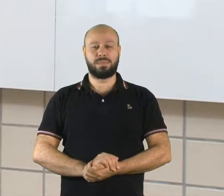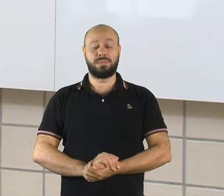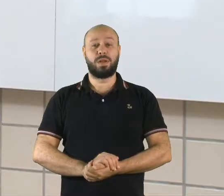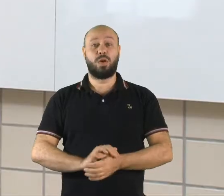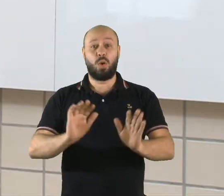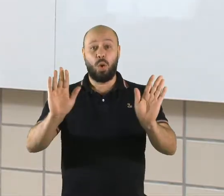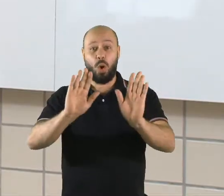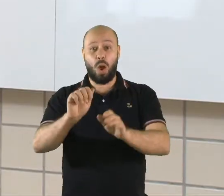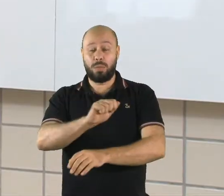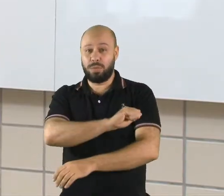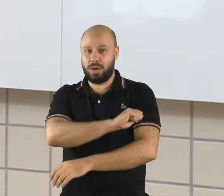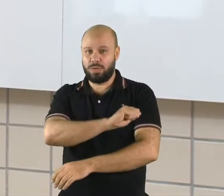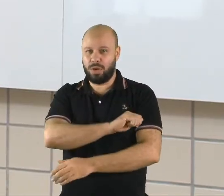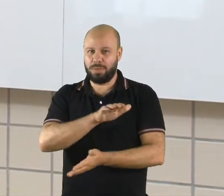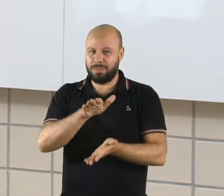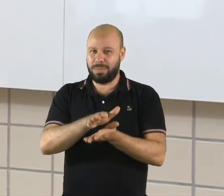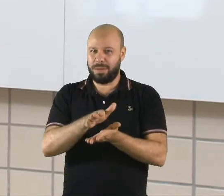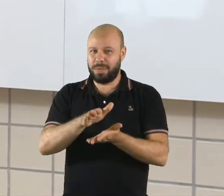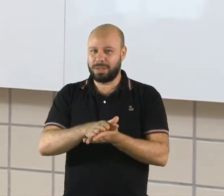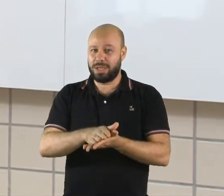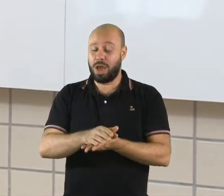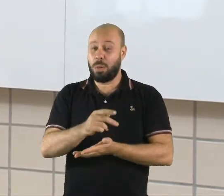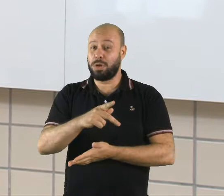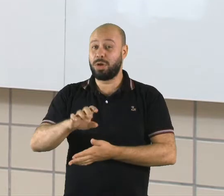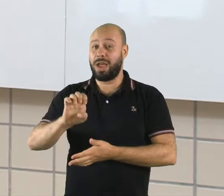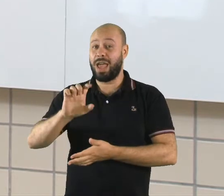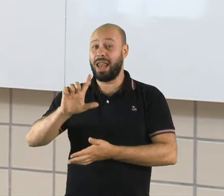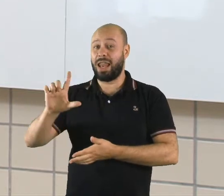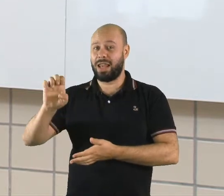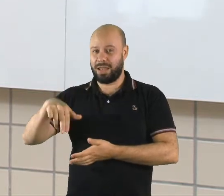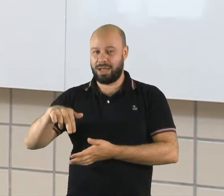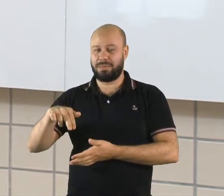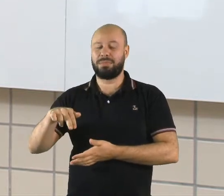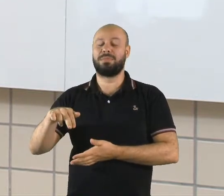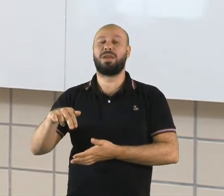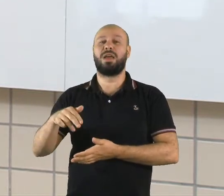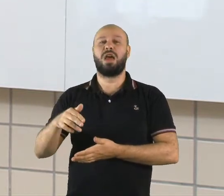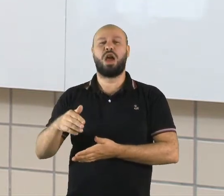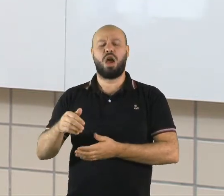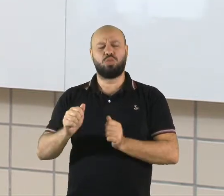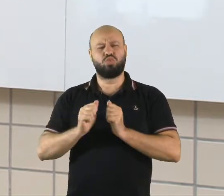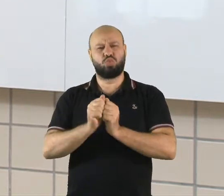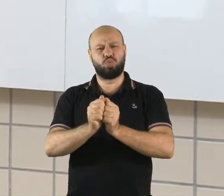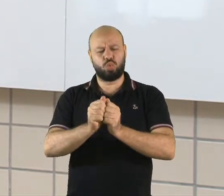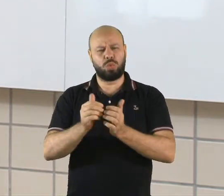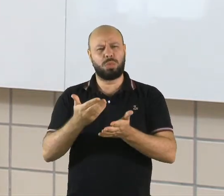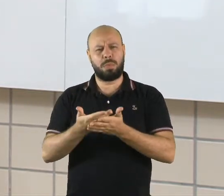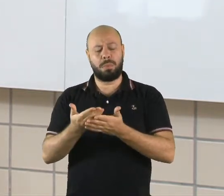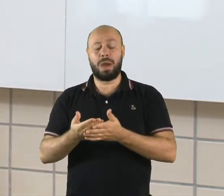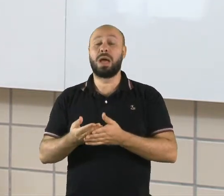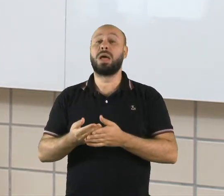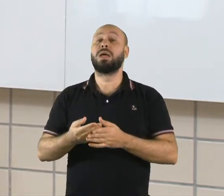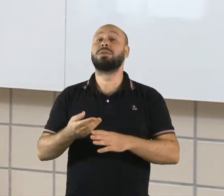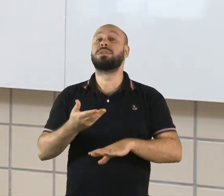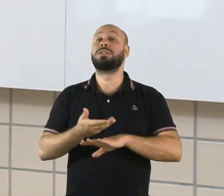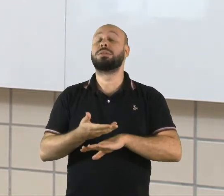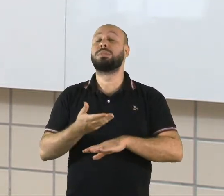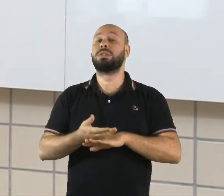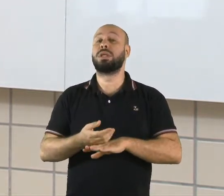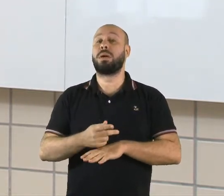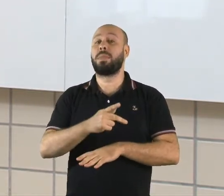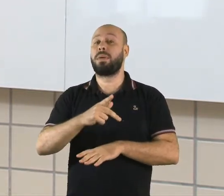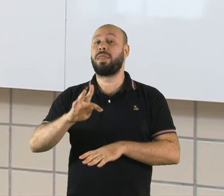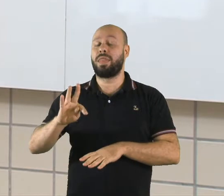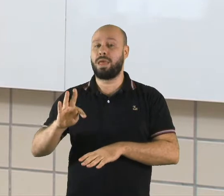Olá, estudantes de Palmas, eu sou a professora Ellen, estou com vocês ministrando a disciplina de Pesquisa e Produção